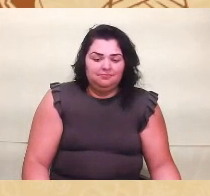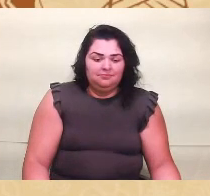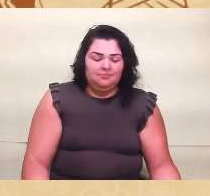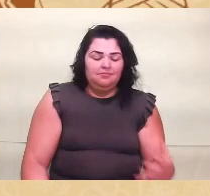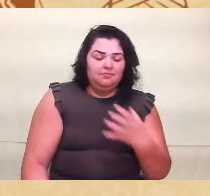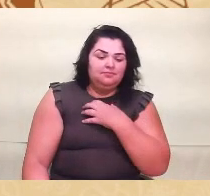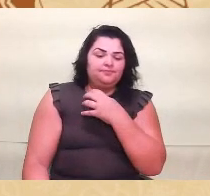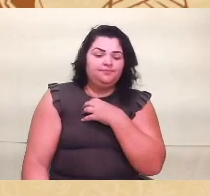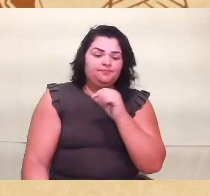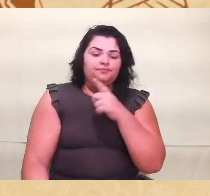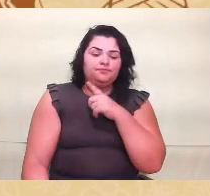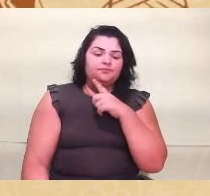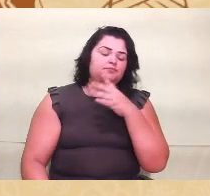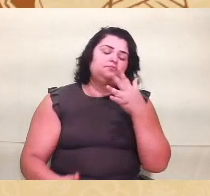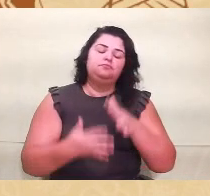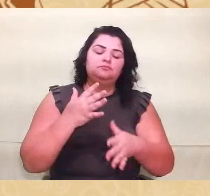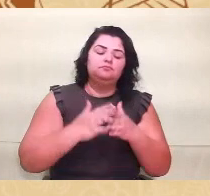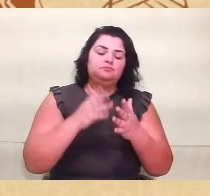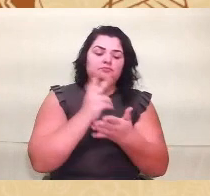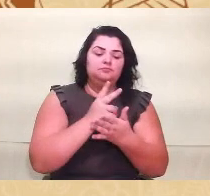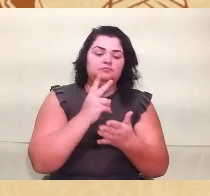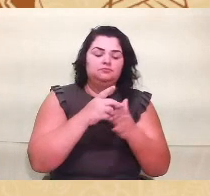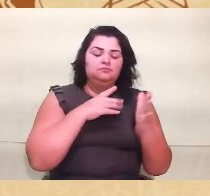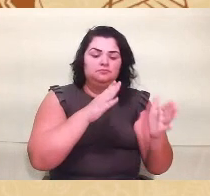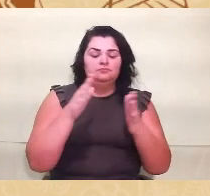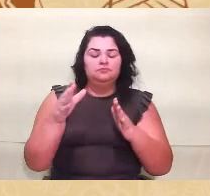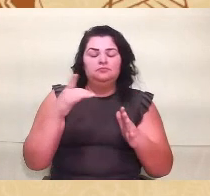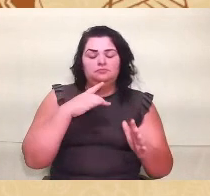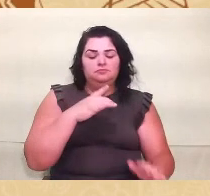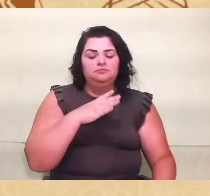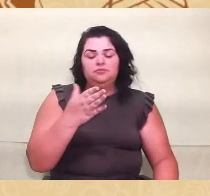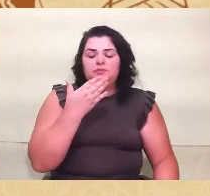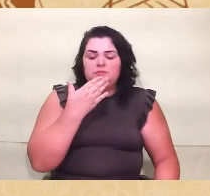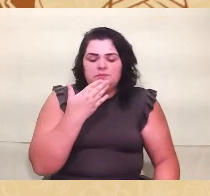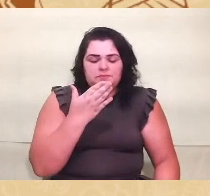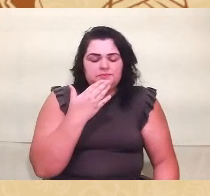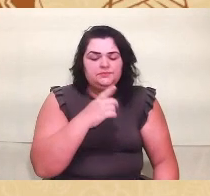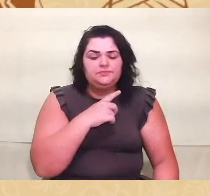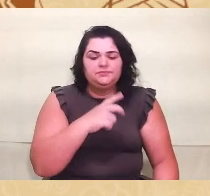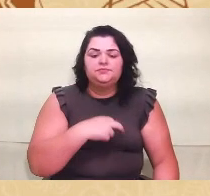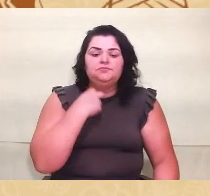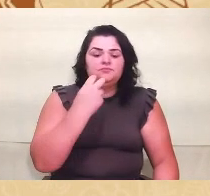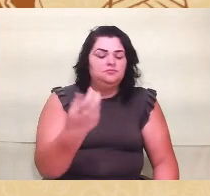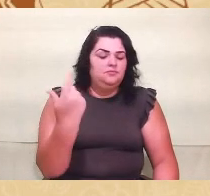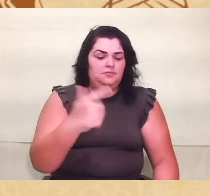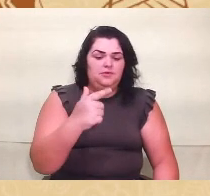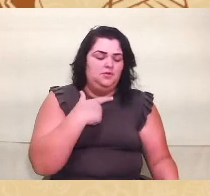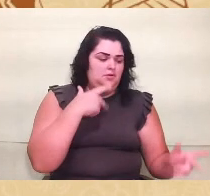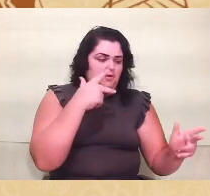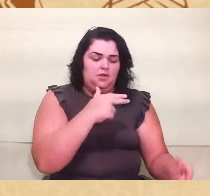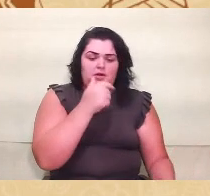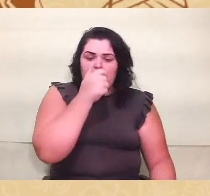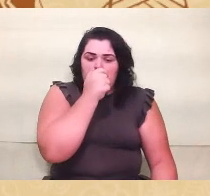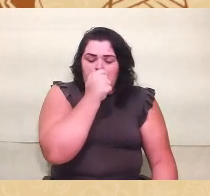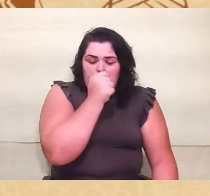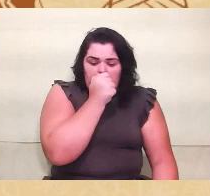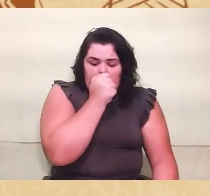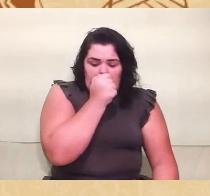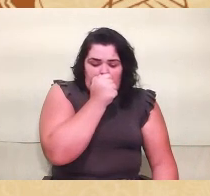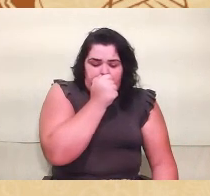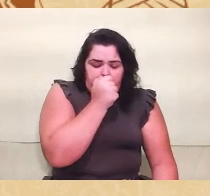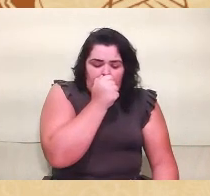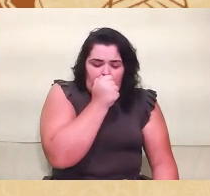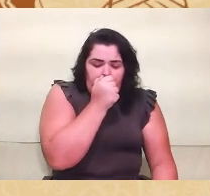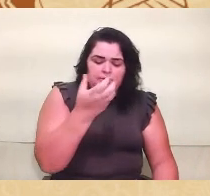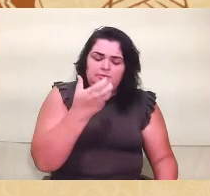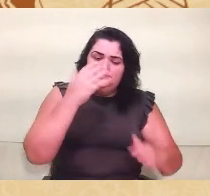o que pretendo, se houver para o legal, é como o índio é um ser humano igual a nós, eu não sou igual a ele. Ele quer evoluir, eu não quero evoluir igual